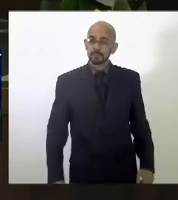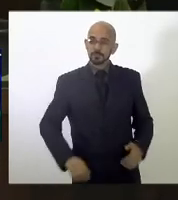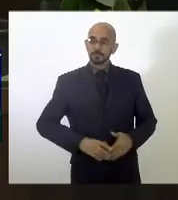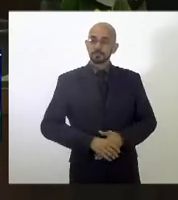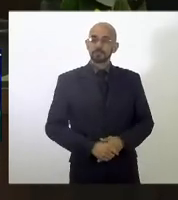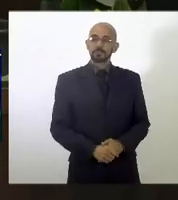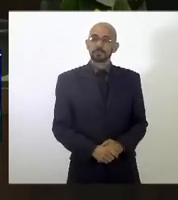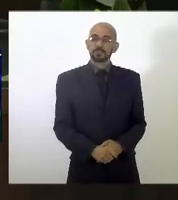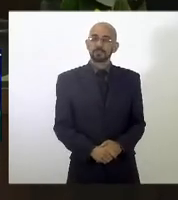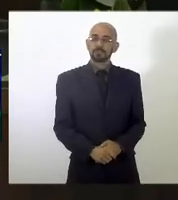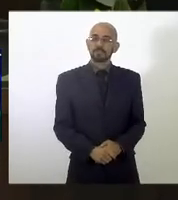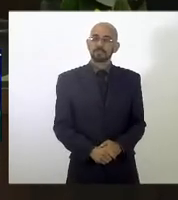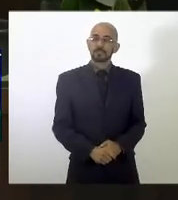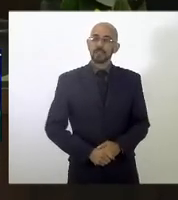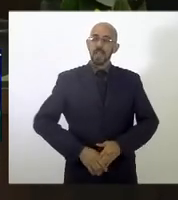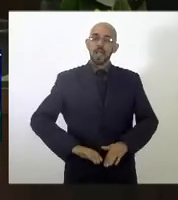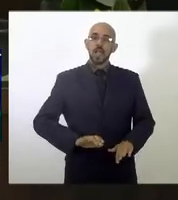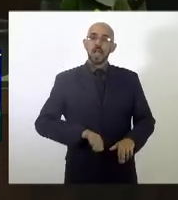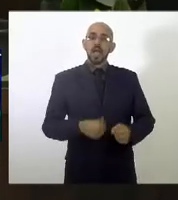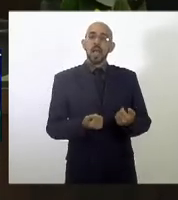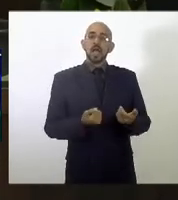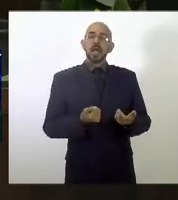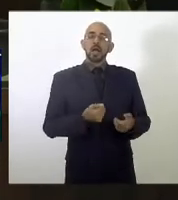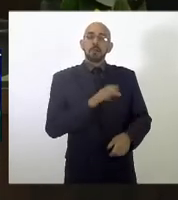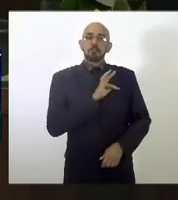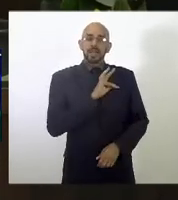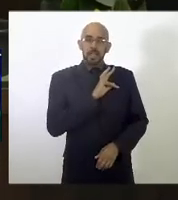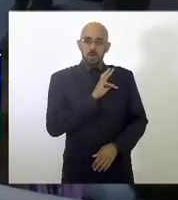Pela Comissão de Saúde, deputada Marta Rocha.